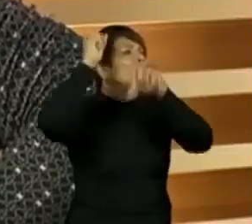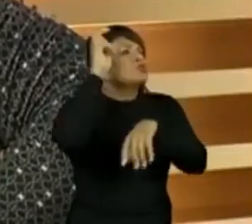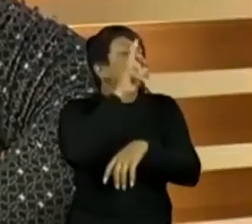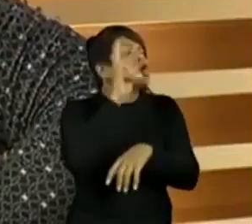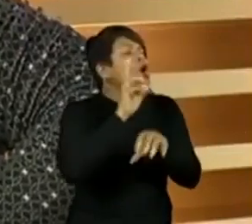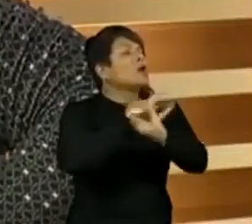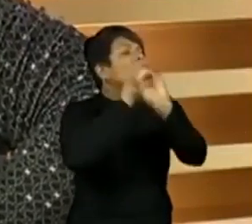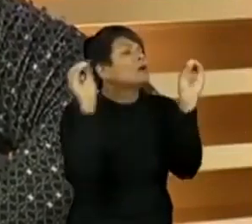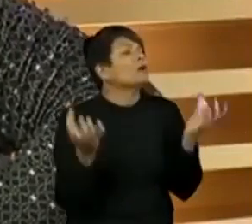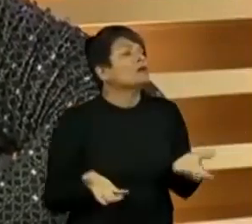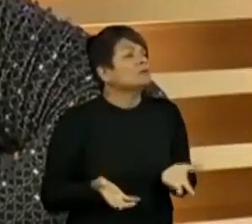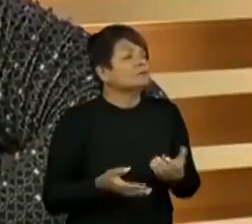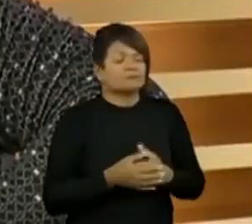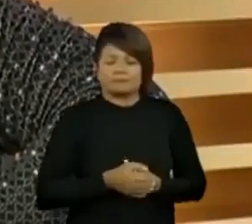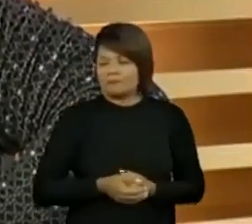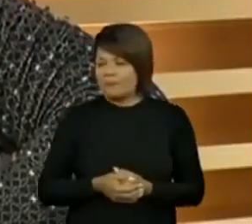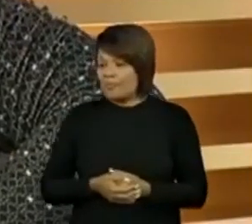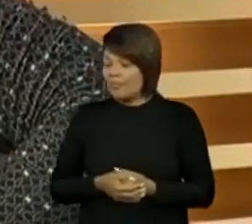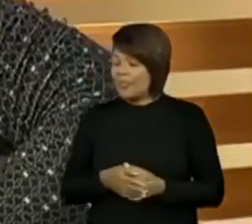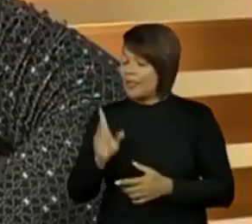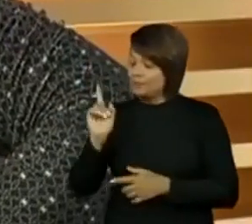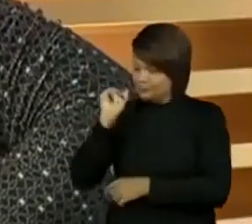ouviu atentamente e disse: